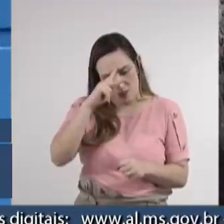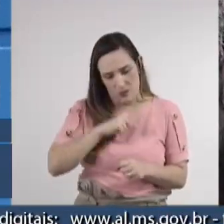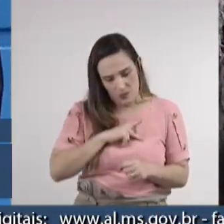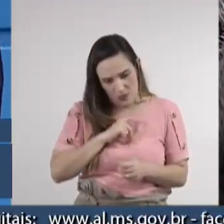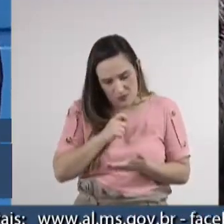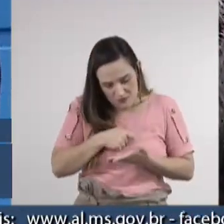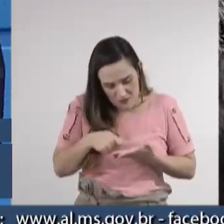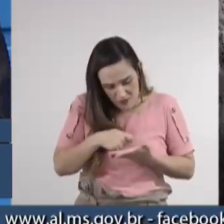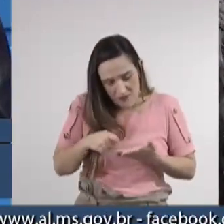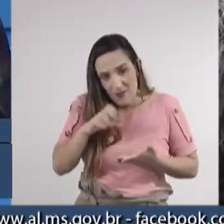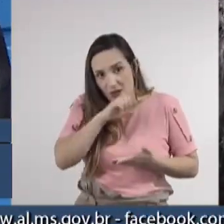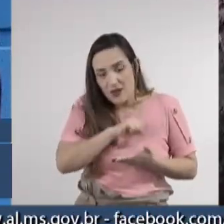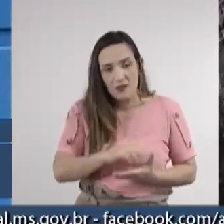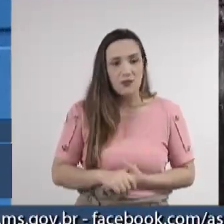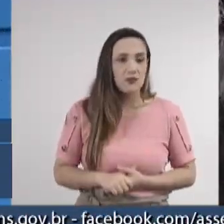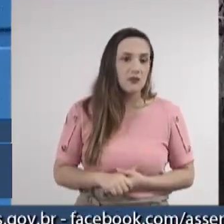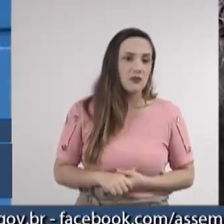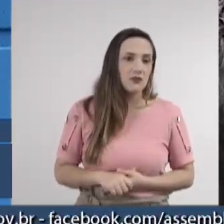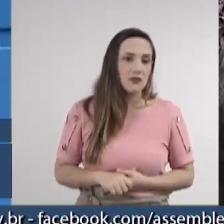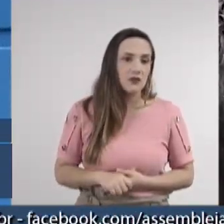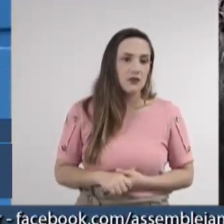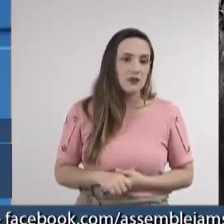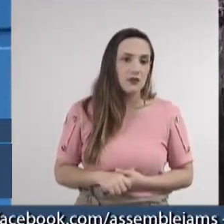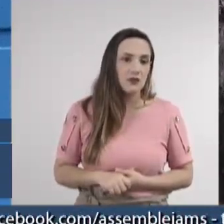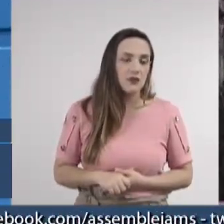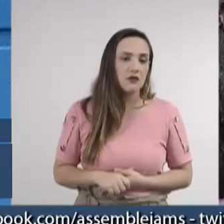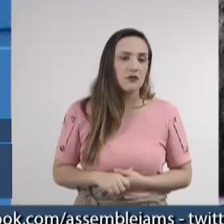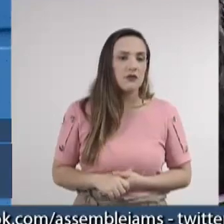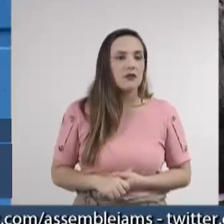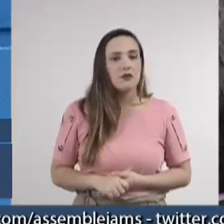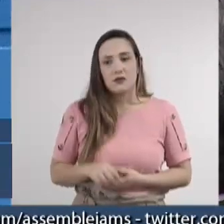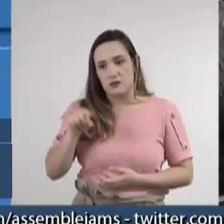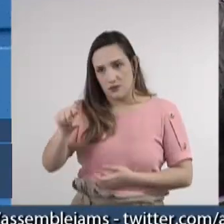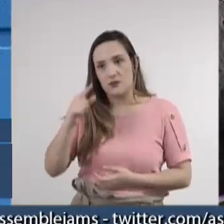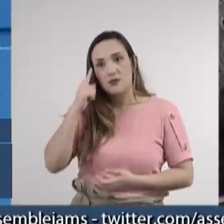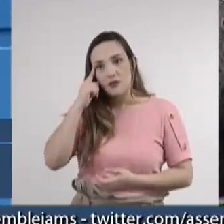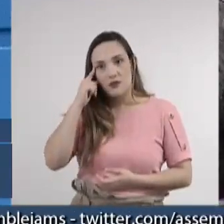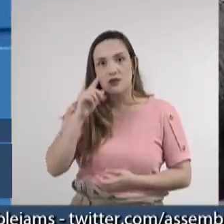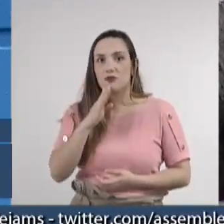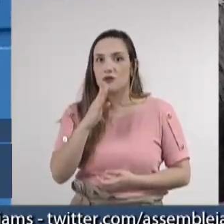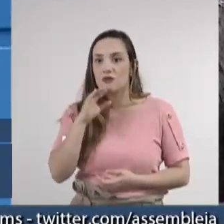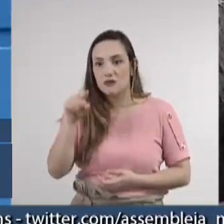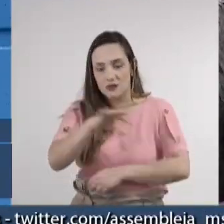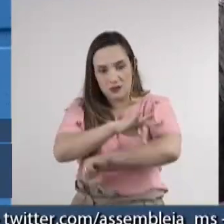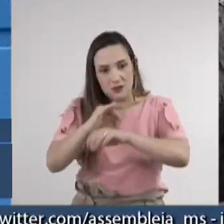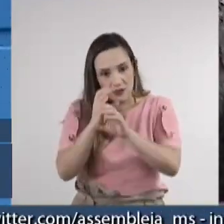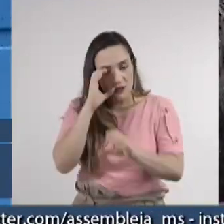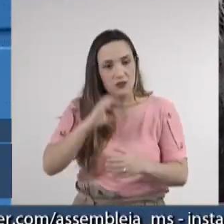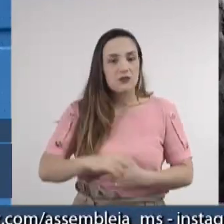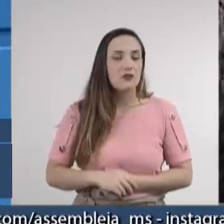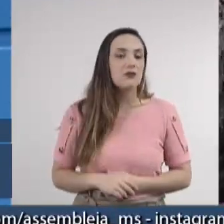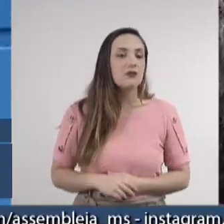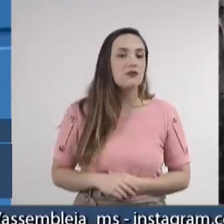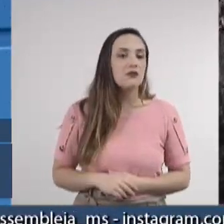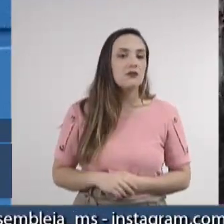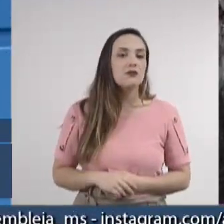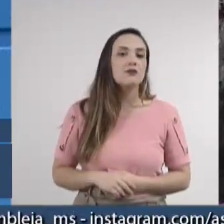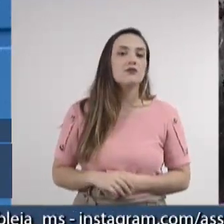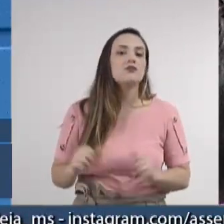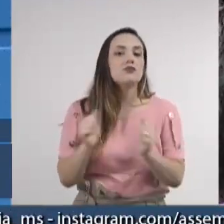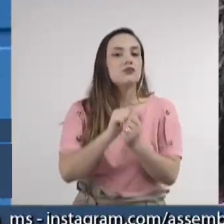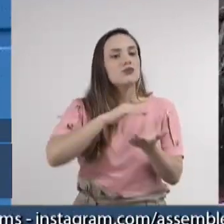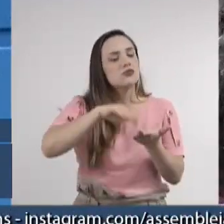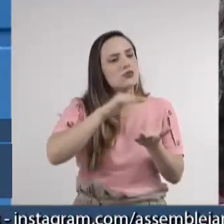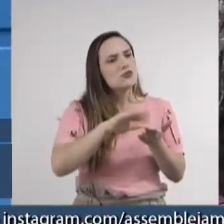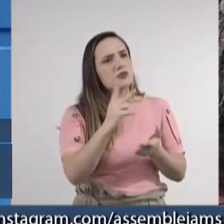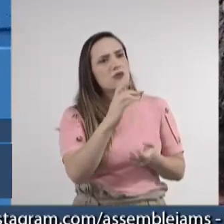costuma falar de padeiro, né? Está aqui o Achoca, que é engenheiro, junto com o